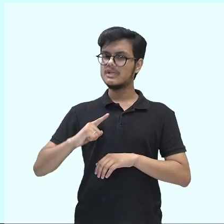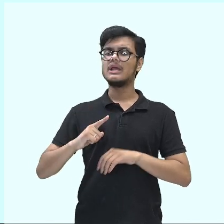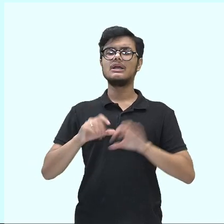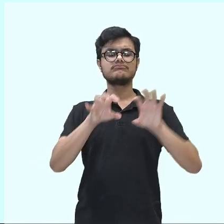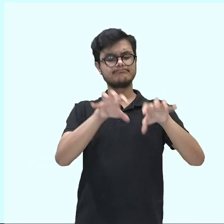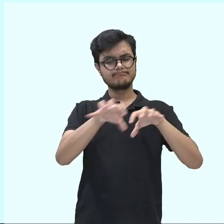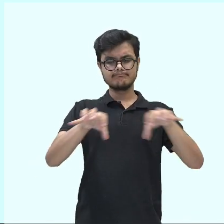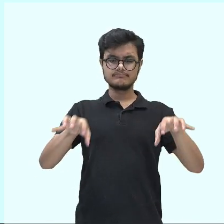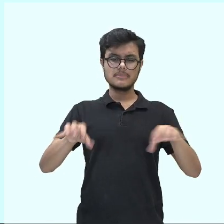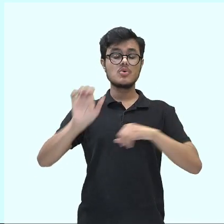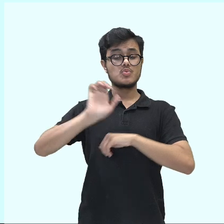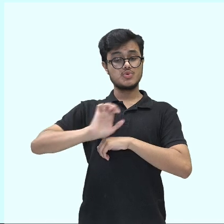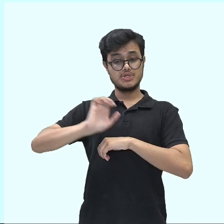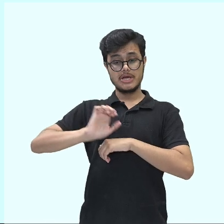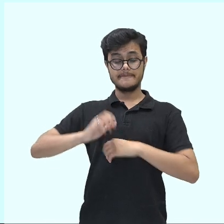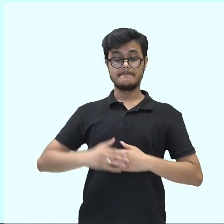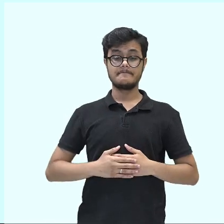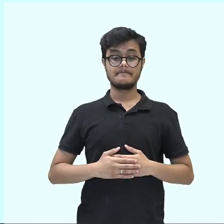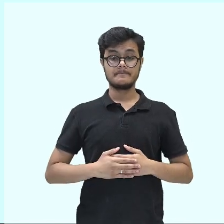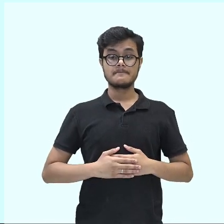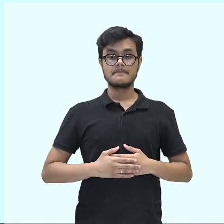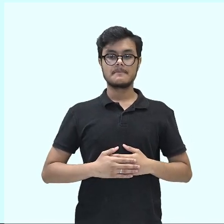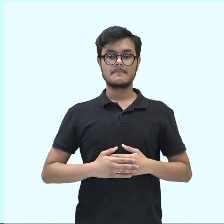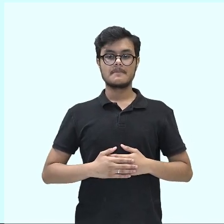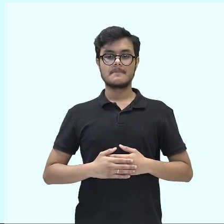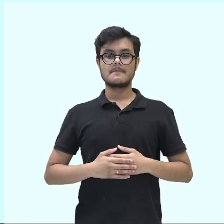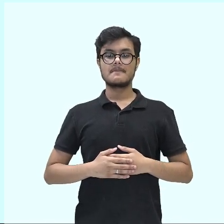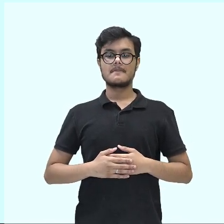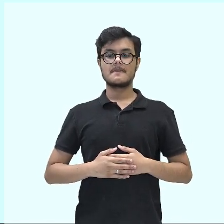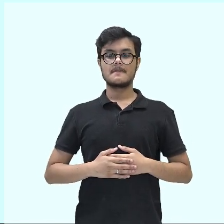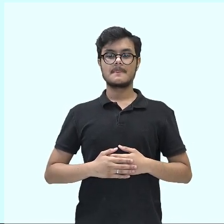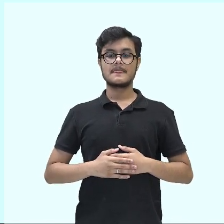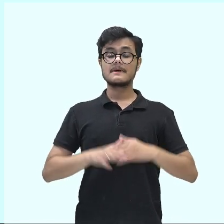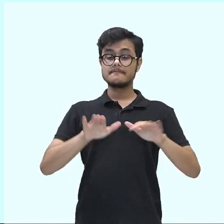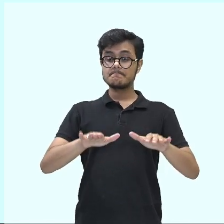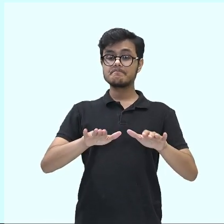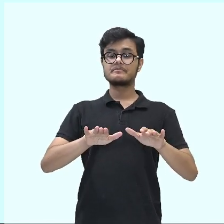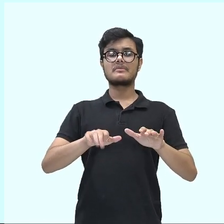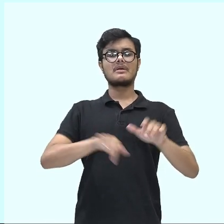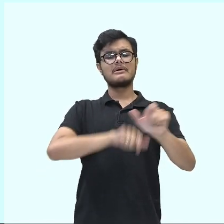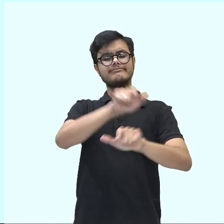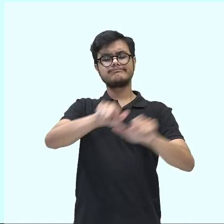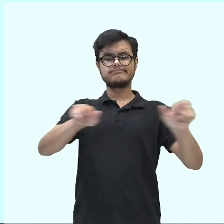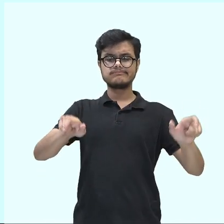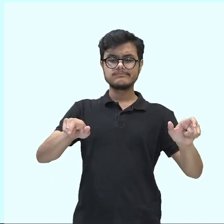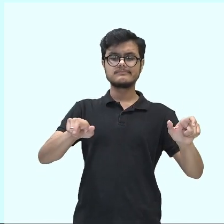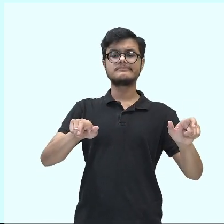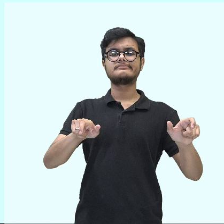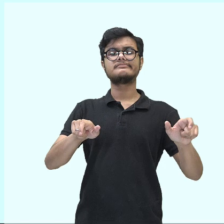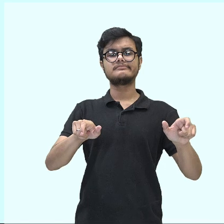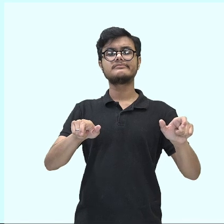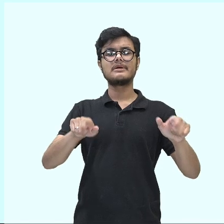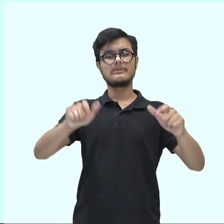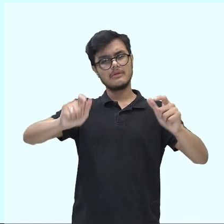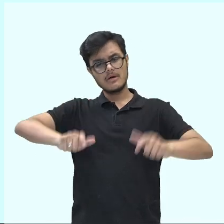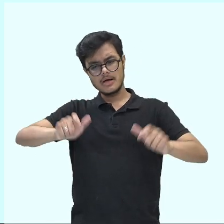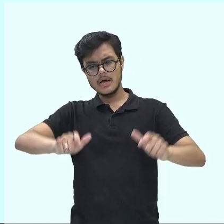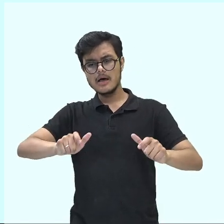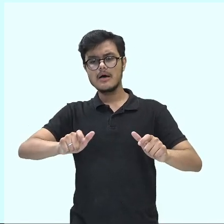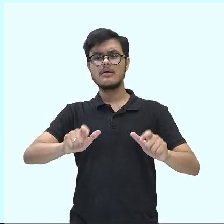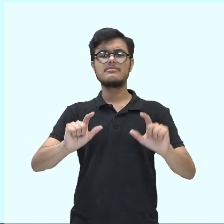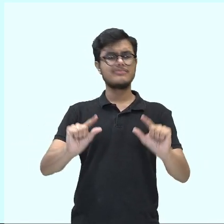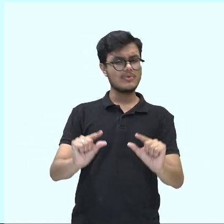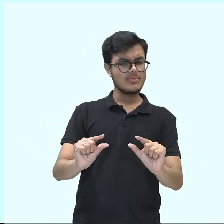bom? E aí nós observamos aí a baixa densidade técnicas, demográficas, né? Com relação às